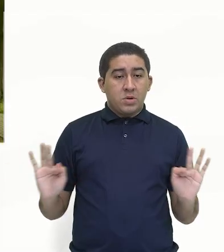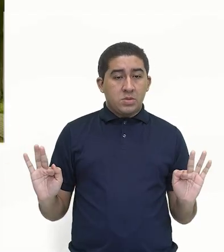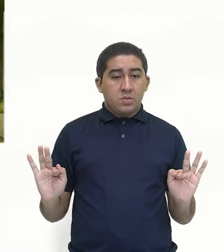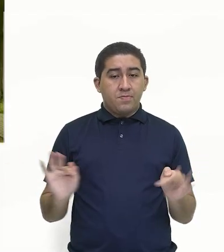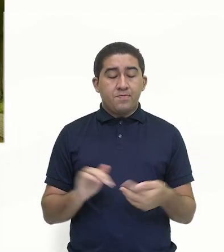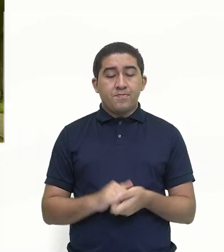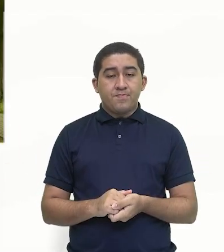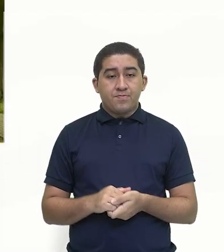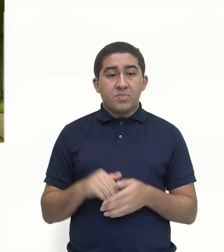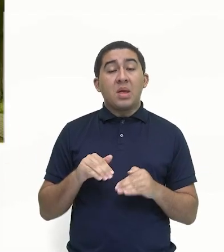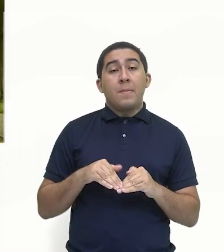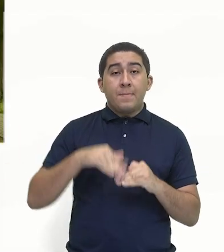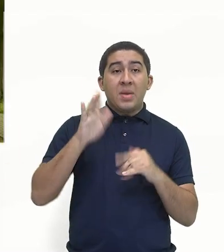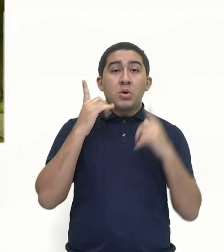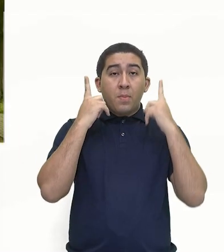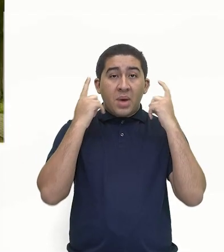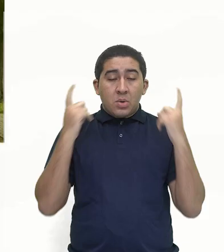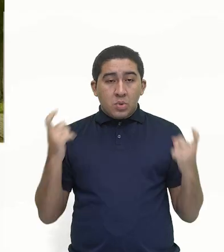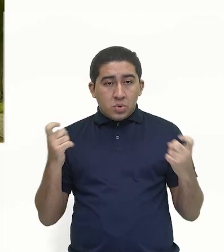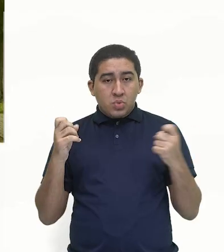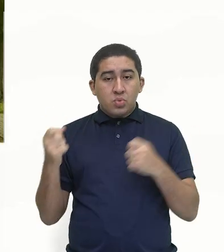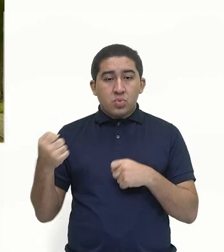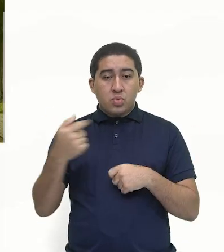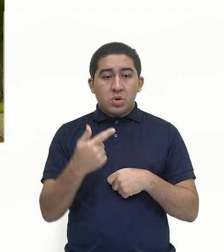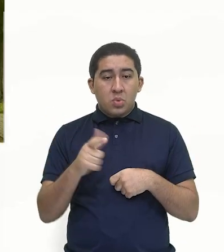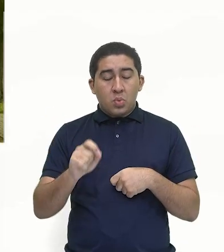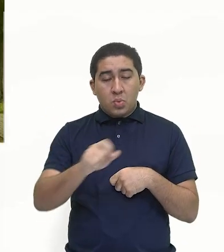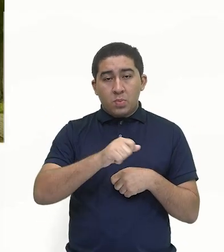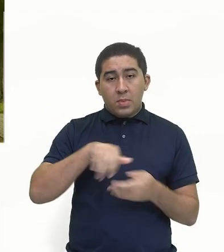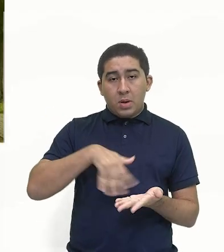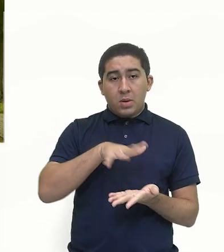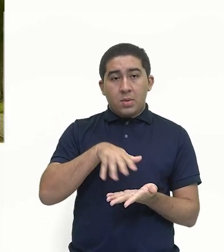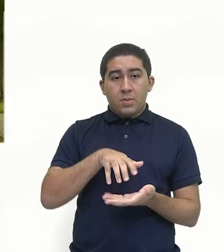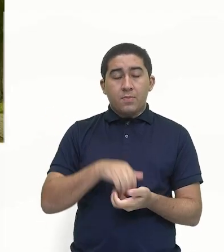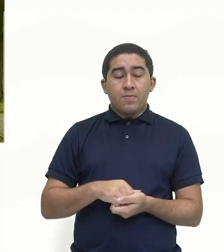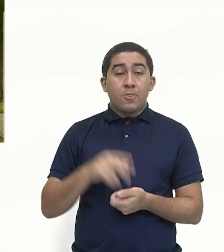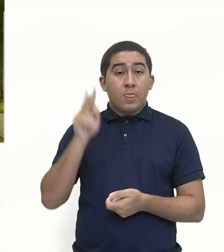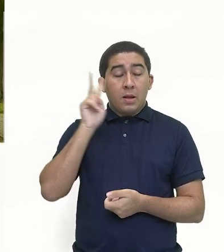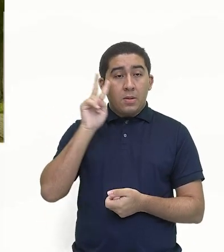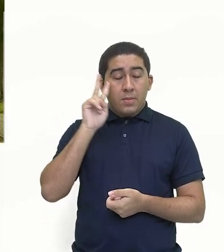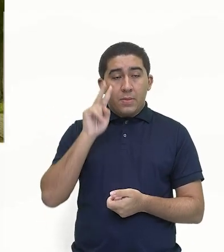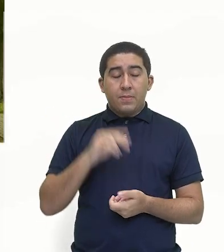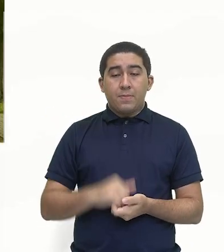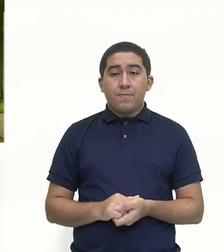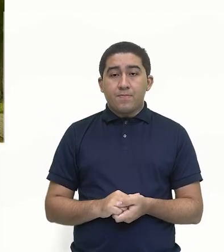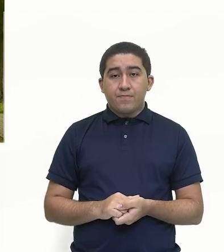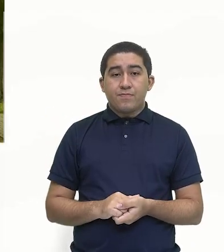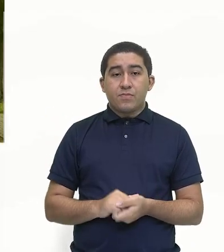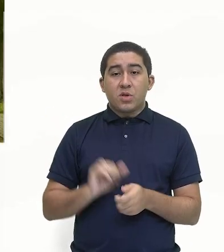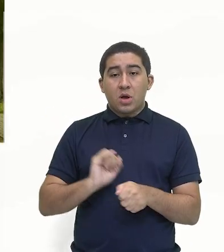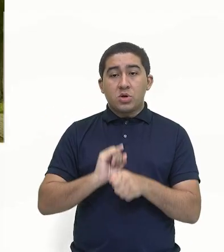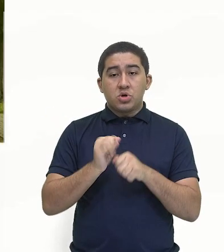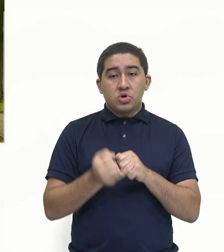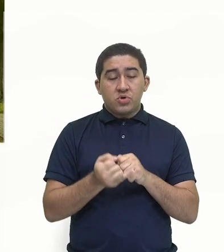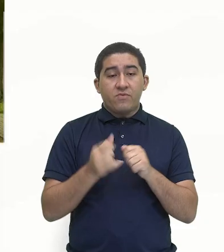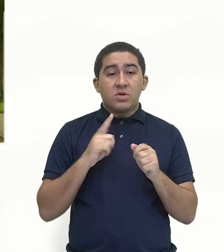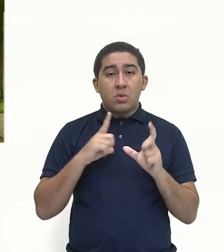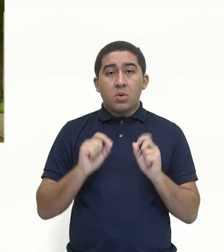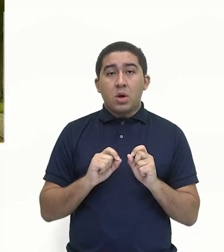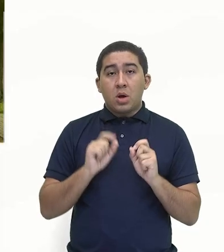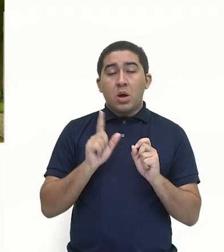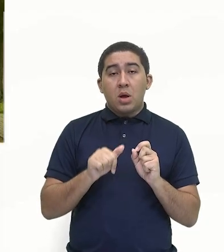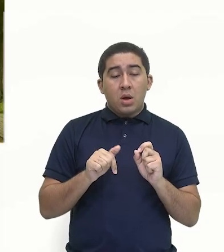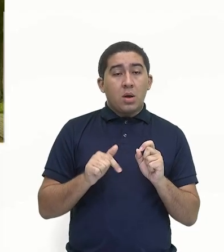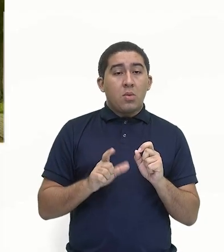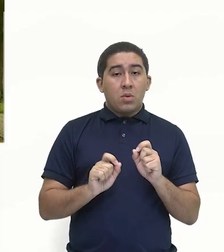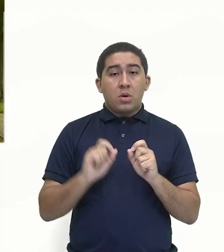é mais barulhento do que um parque. Então lembrem disso. Quando o adjetivo terminar em consoante